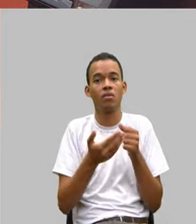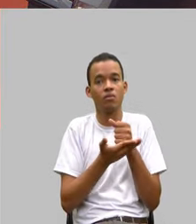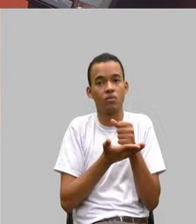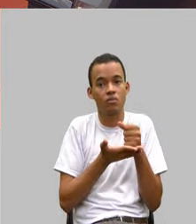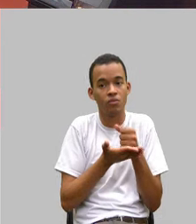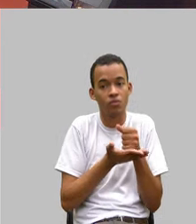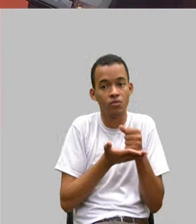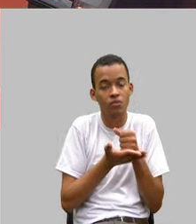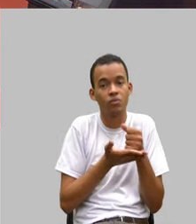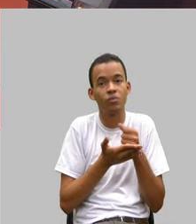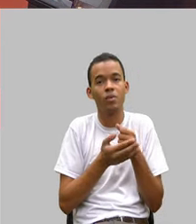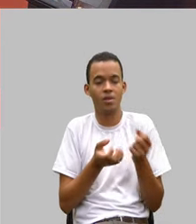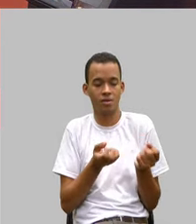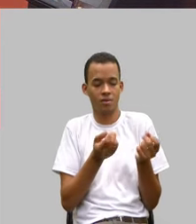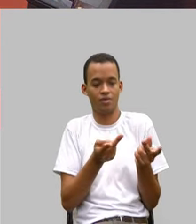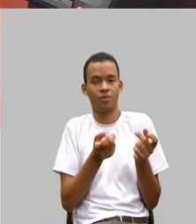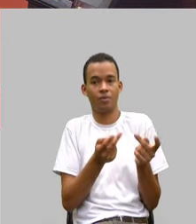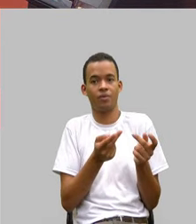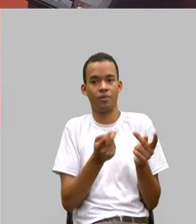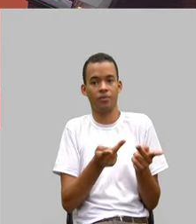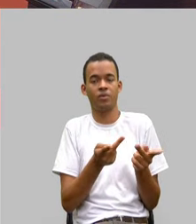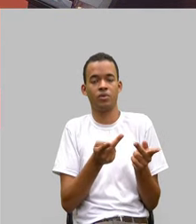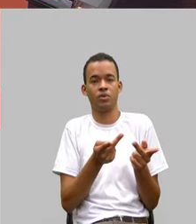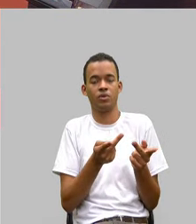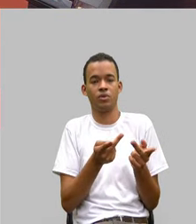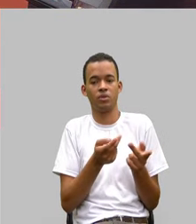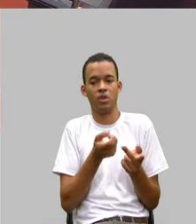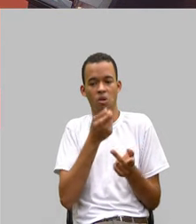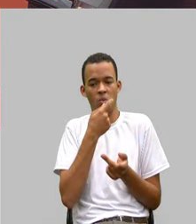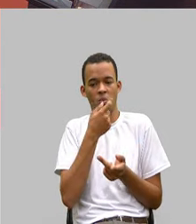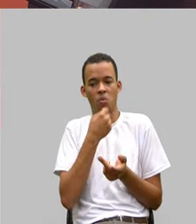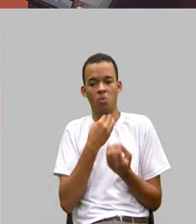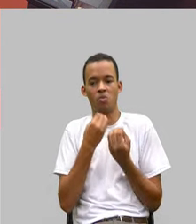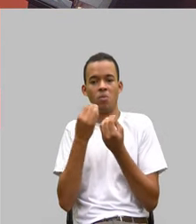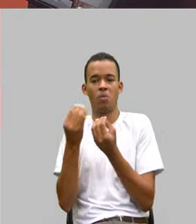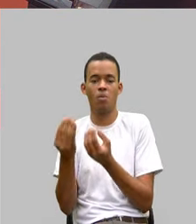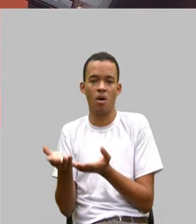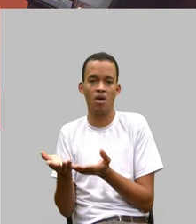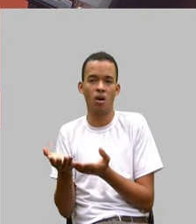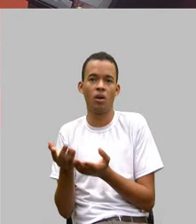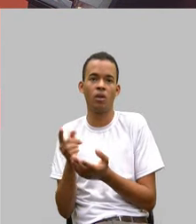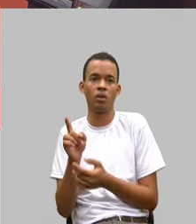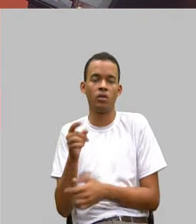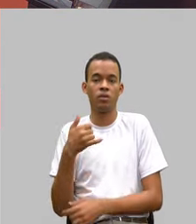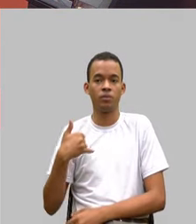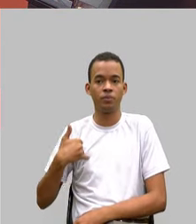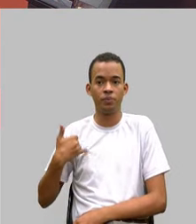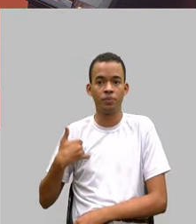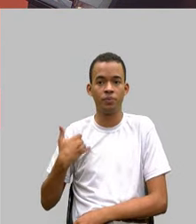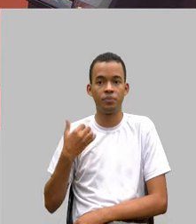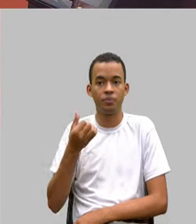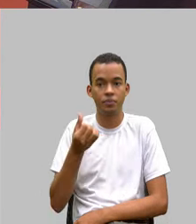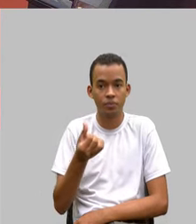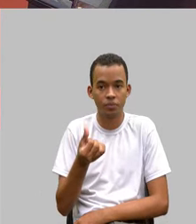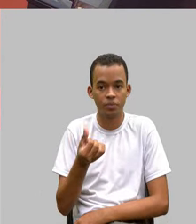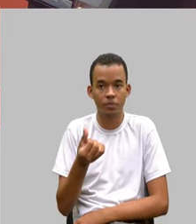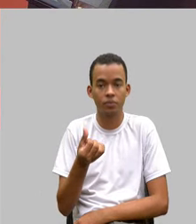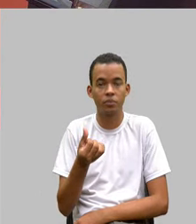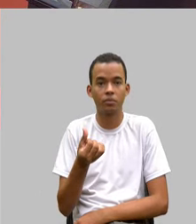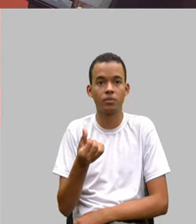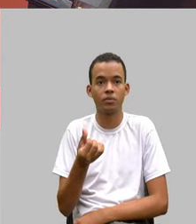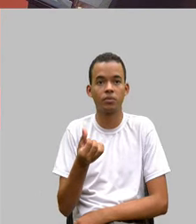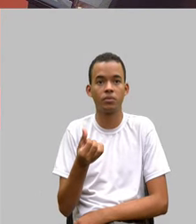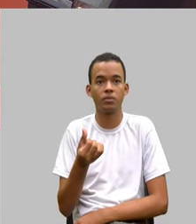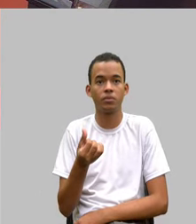vende né então eh uma dessa quando o Samuel estava com 6 anos de idade eh eu